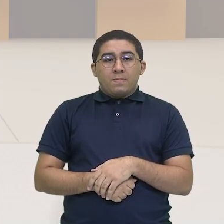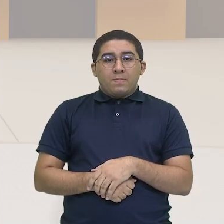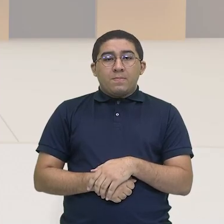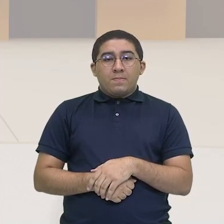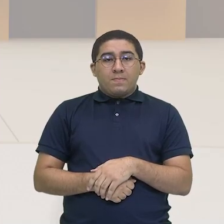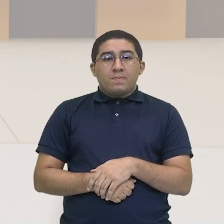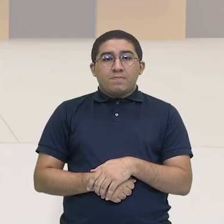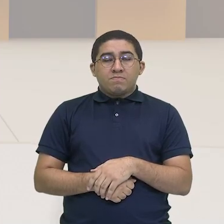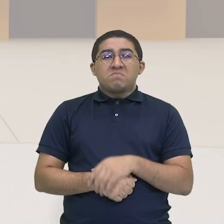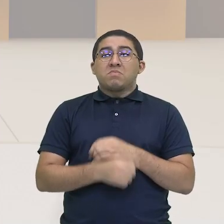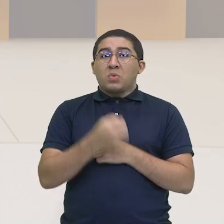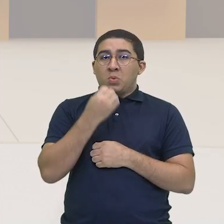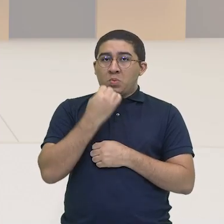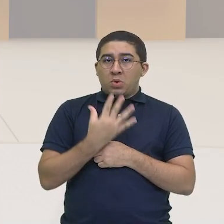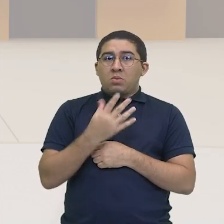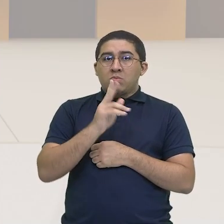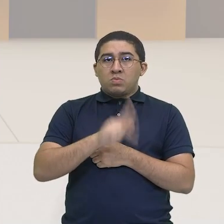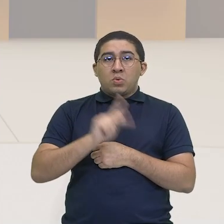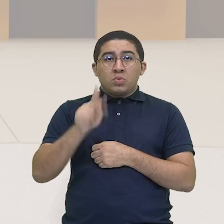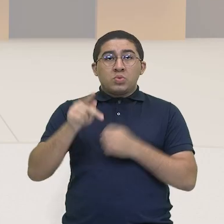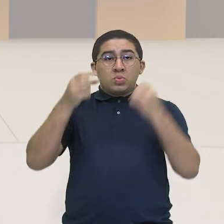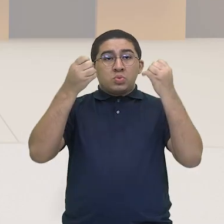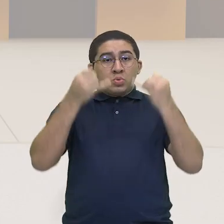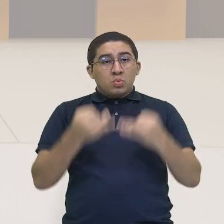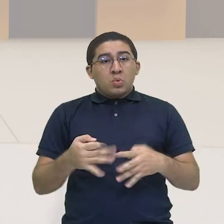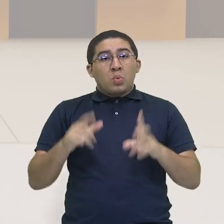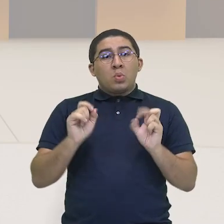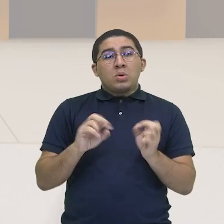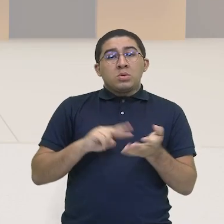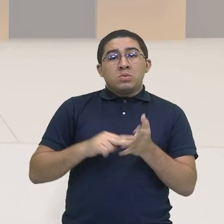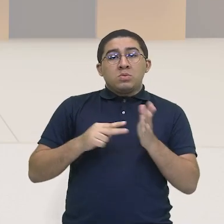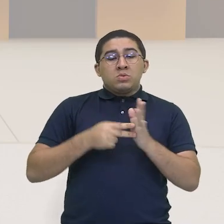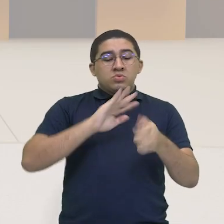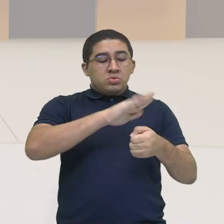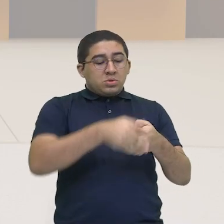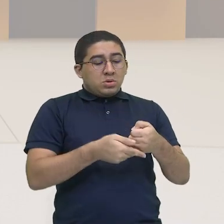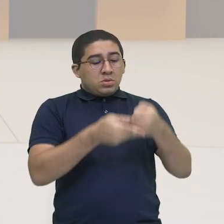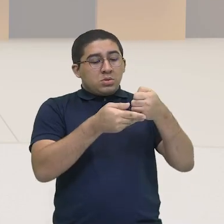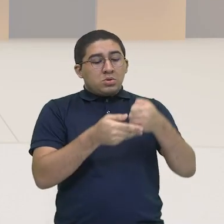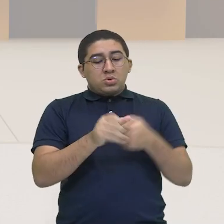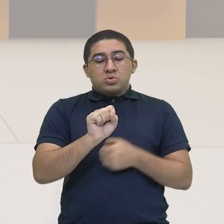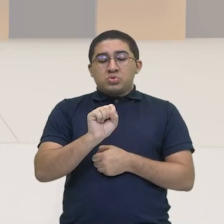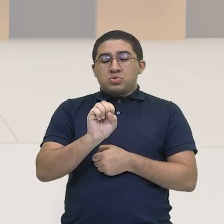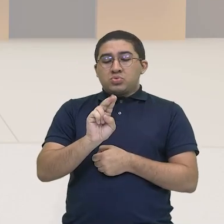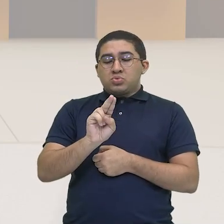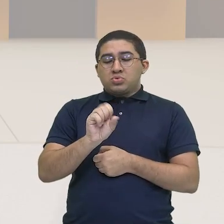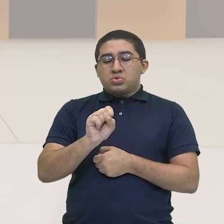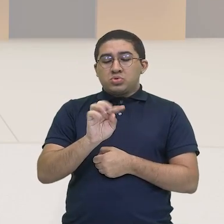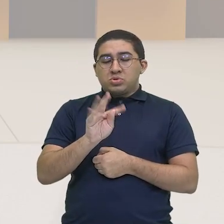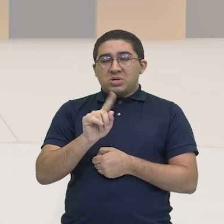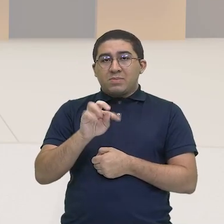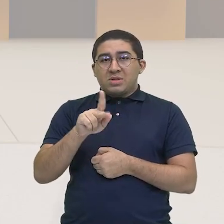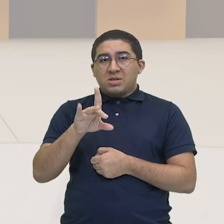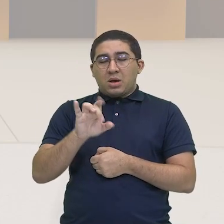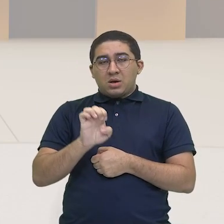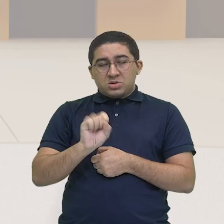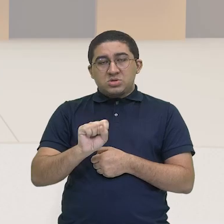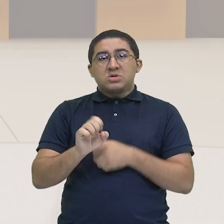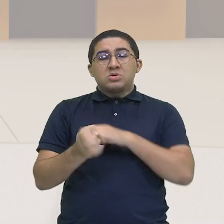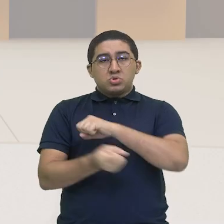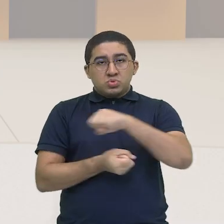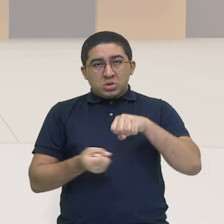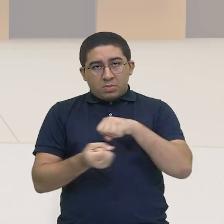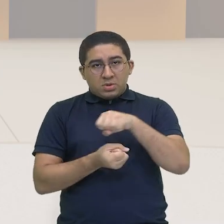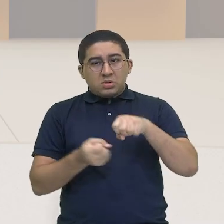Muito bem, o professor explicou aí, né, o que é a sustentabilidade. E agora a gente traz para vocês aqui, para vocês